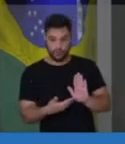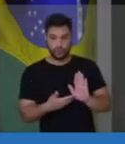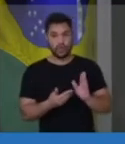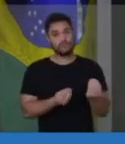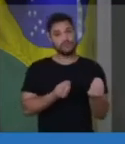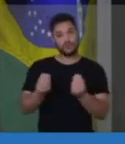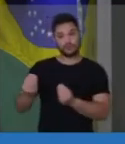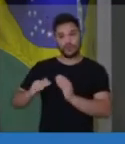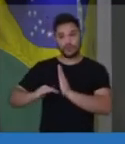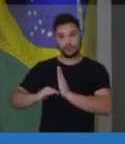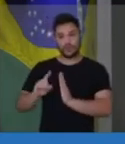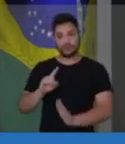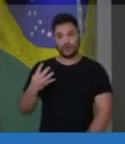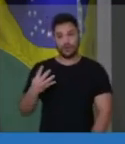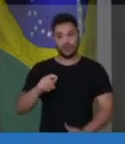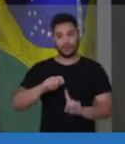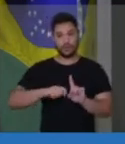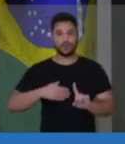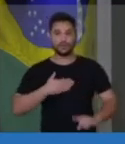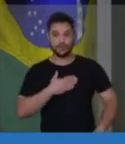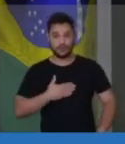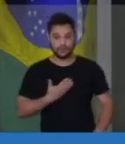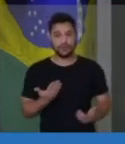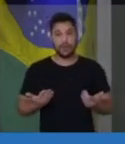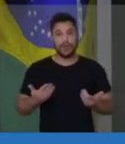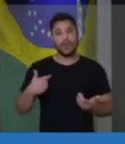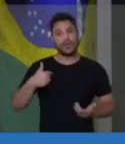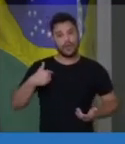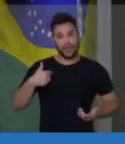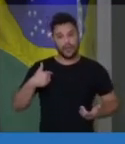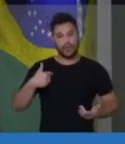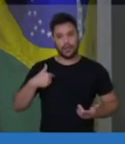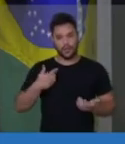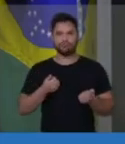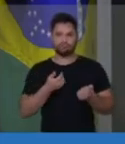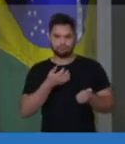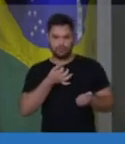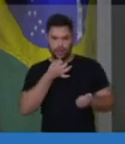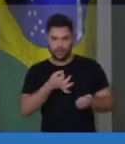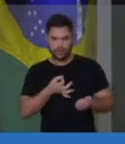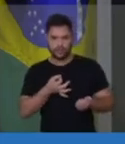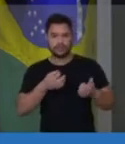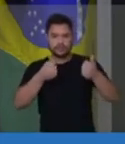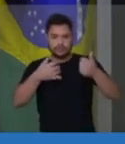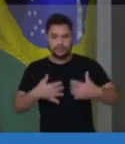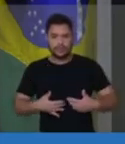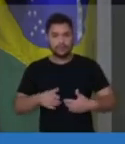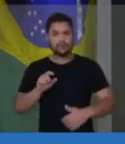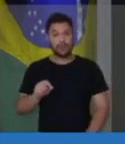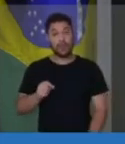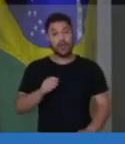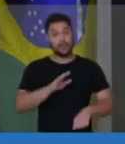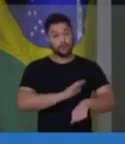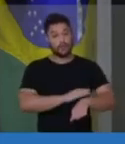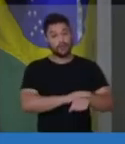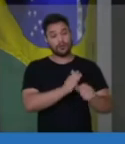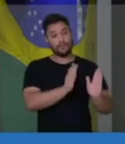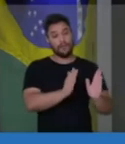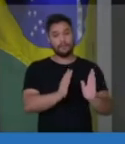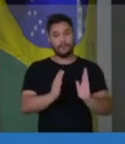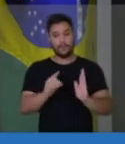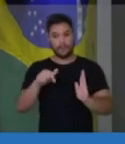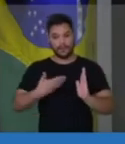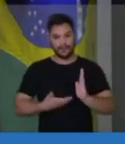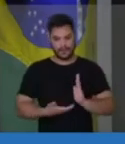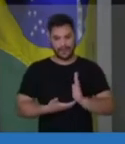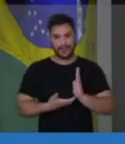remetido ao Senado Federal em 4 de agosto. A título elucidativo preambular, destaca-se que na tramitação inicial nesta Câmara dos